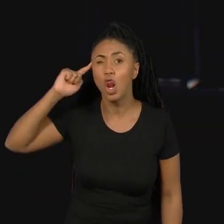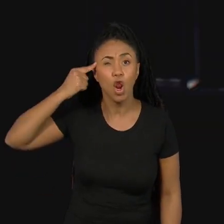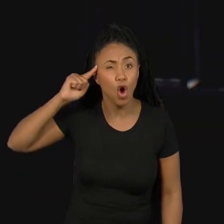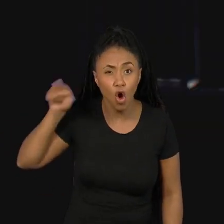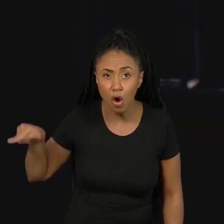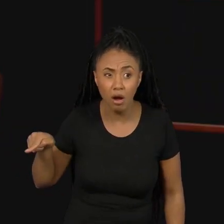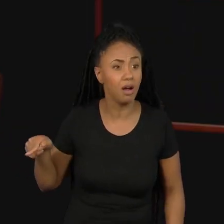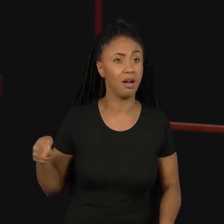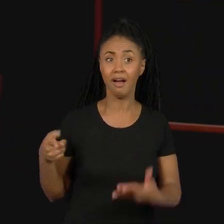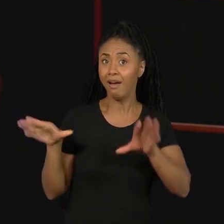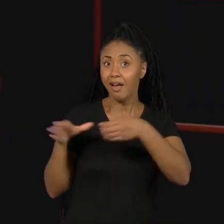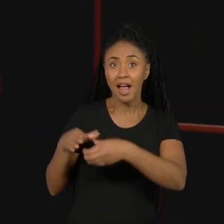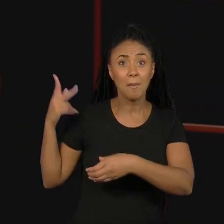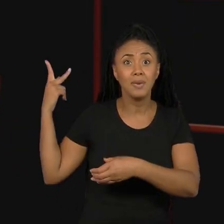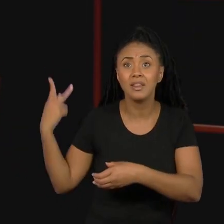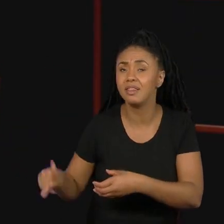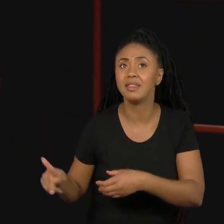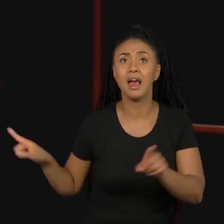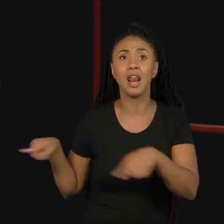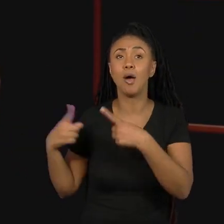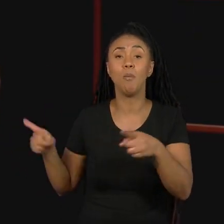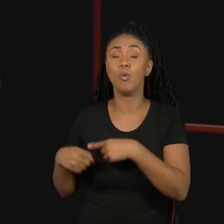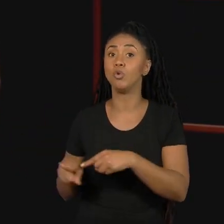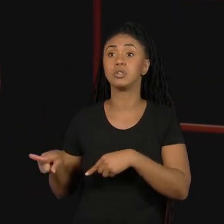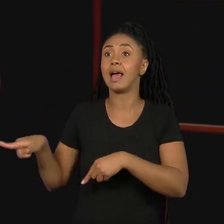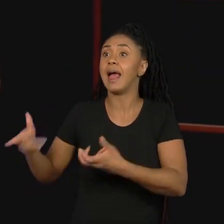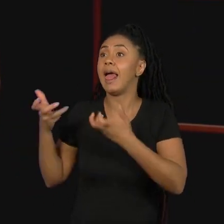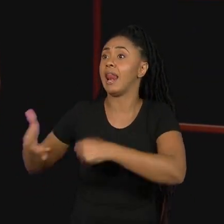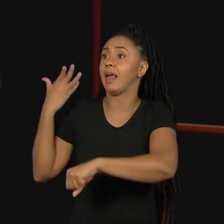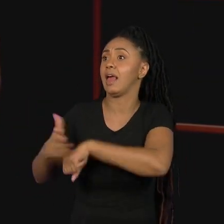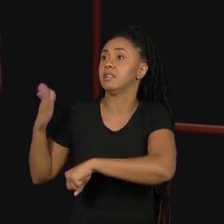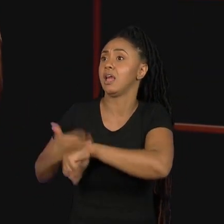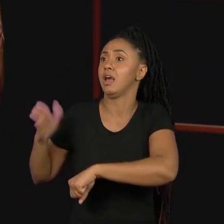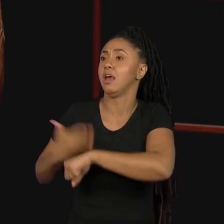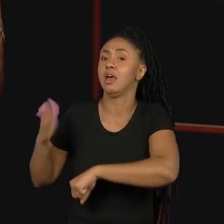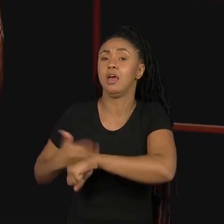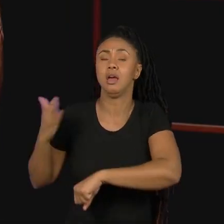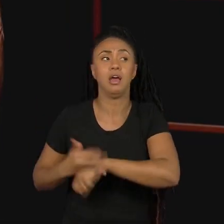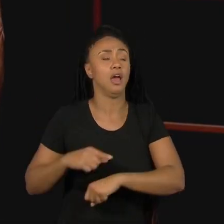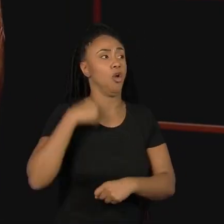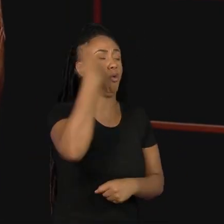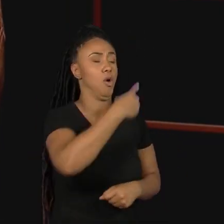banda dela, porque ele diz que ele chega de 3 horas tocando e ela